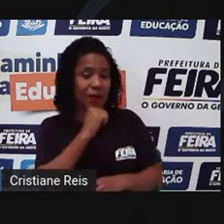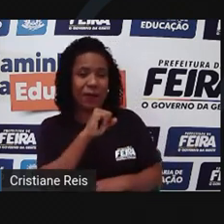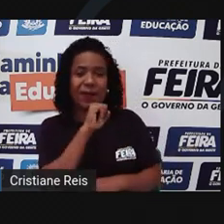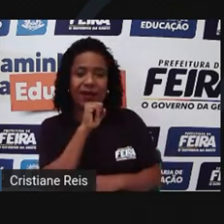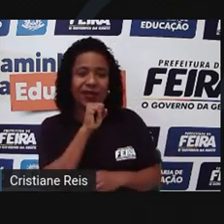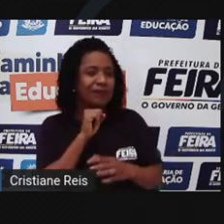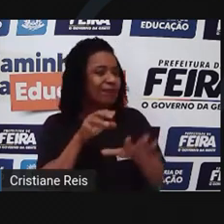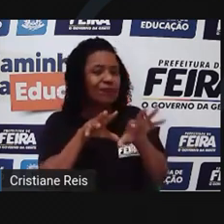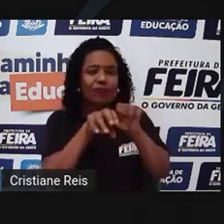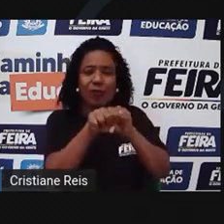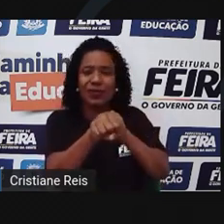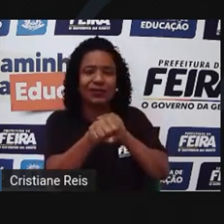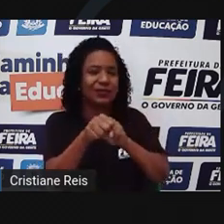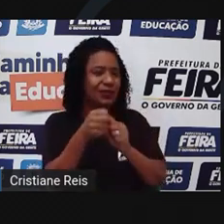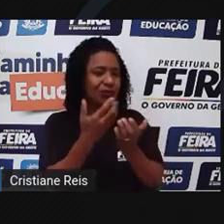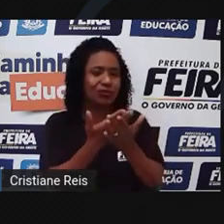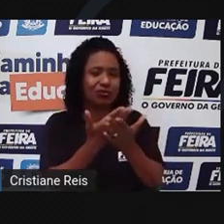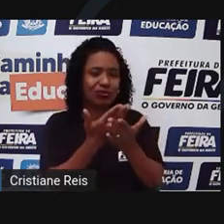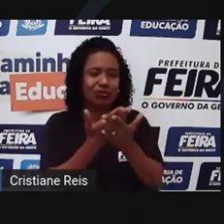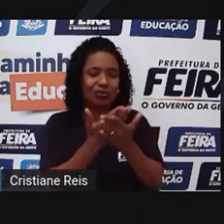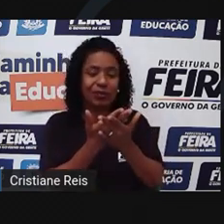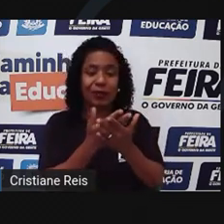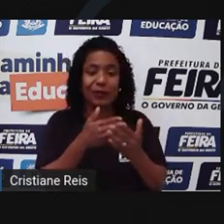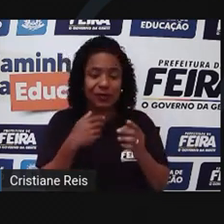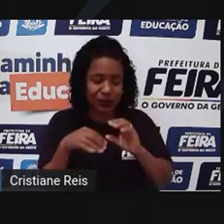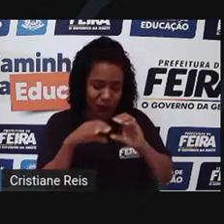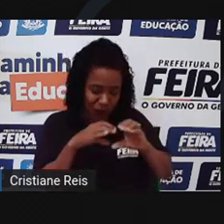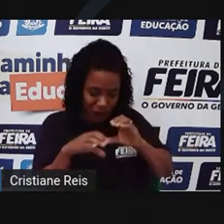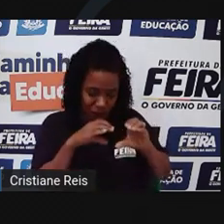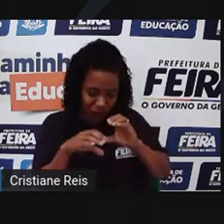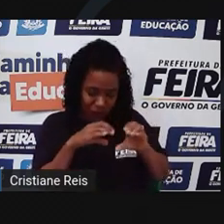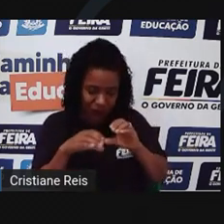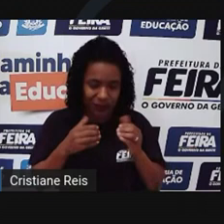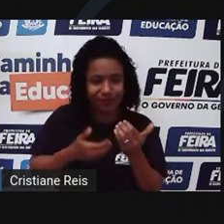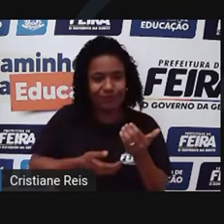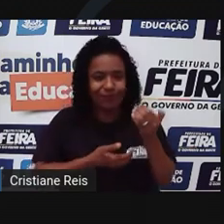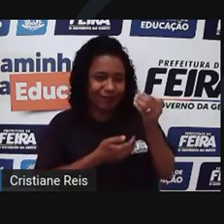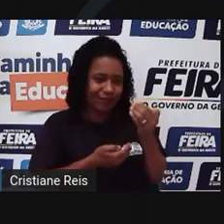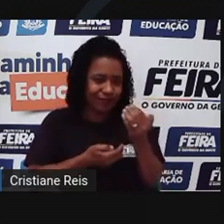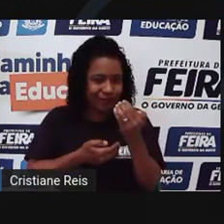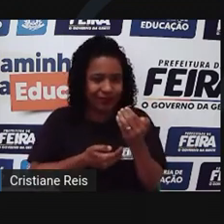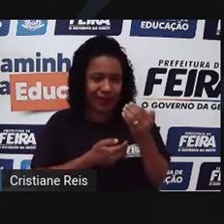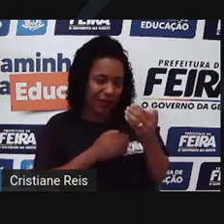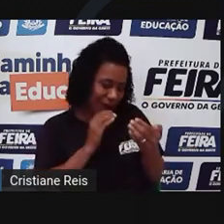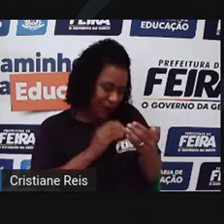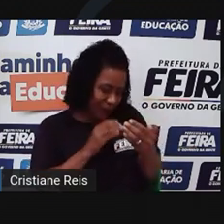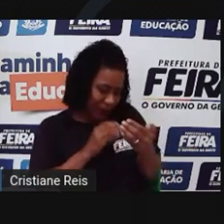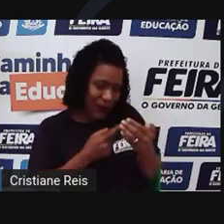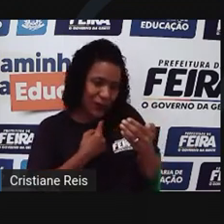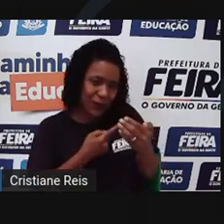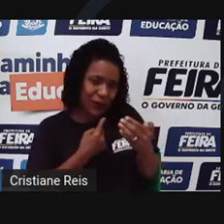para saber a necessidade de conversar com a criança mesmo nos primeiros dias após o parto,